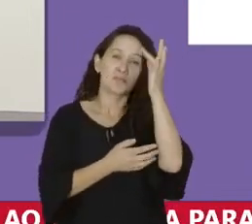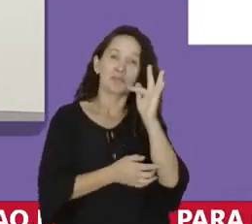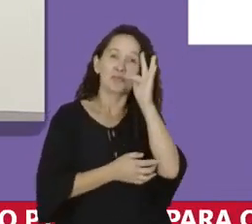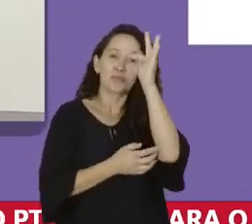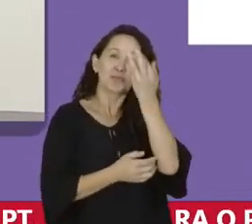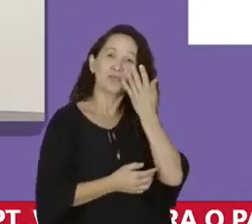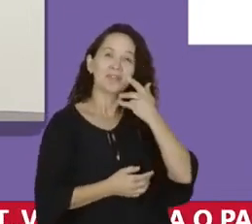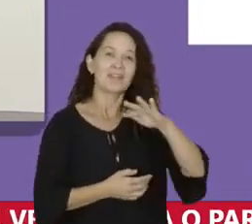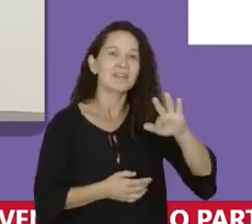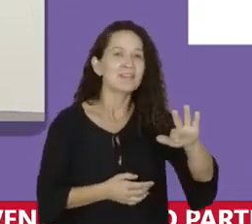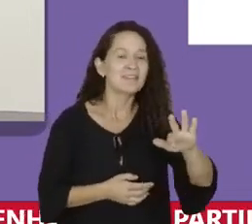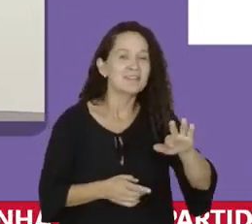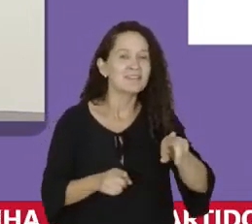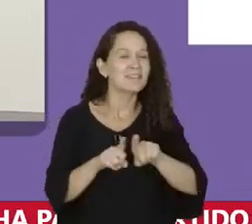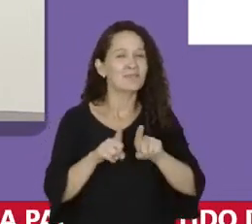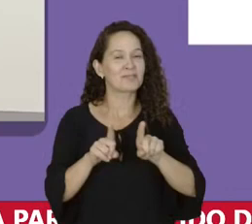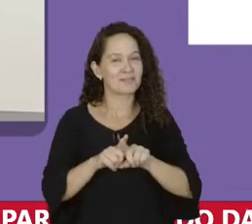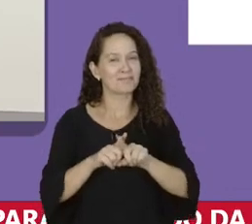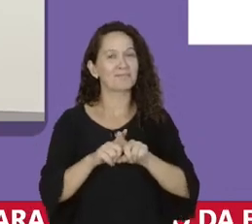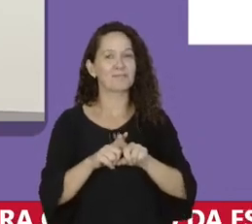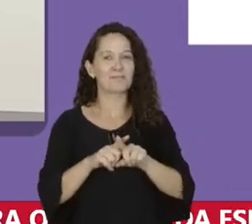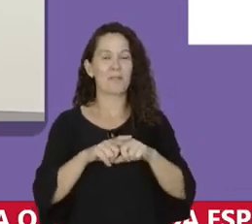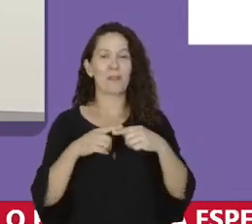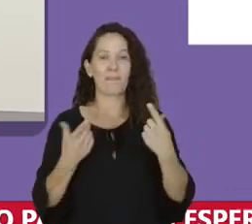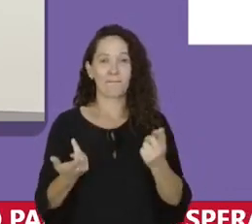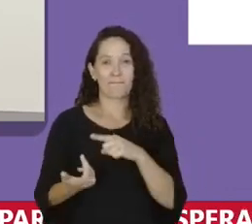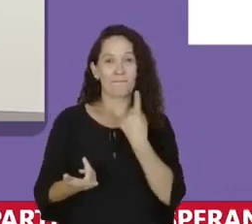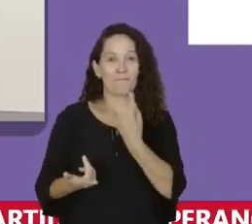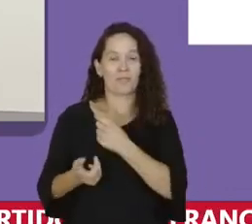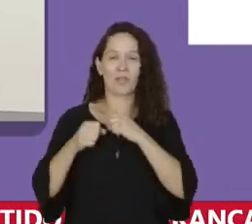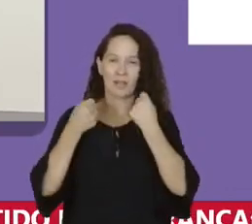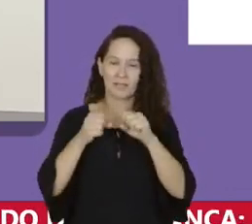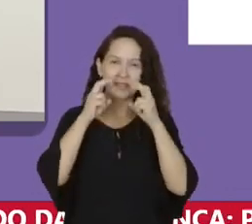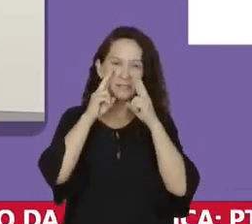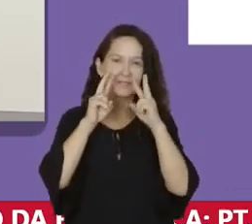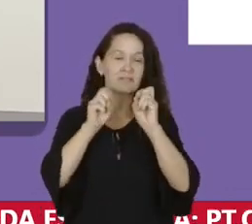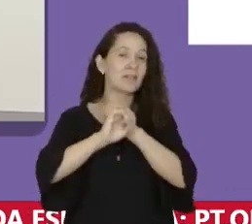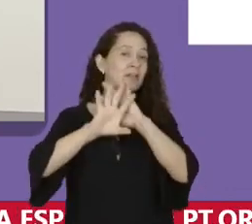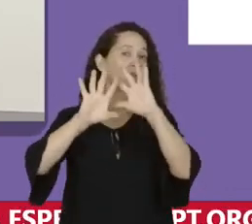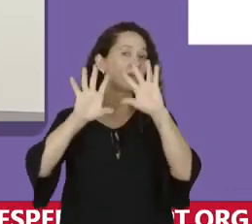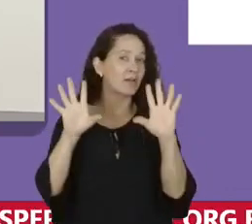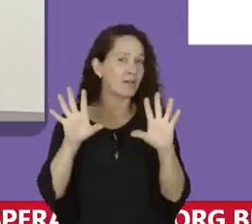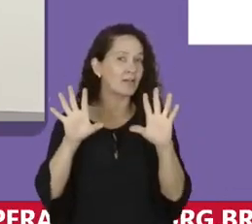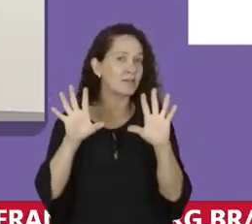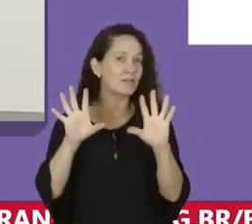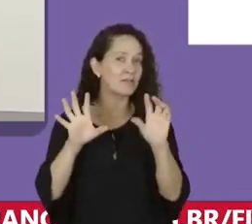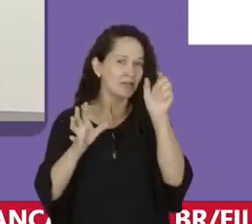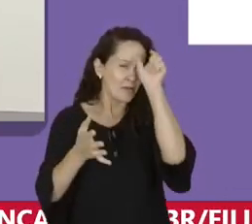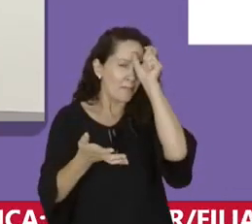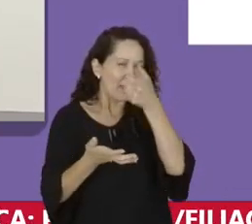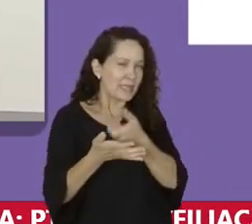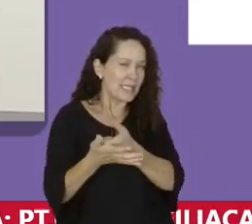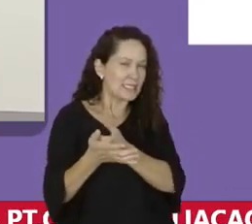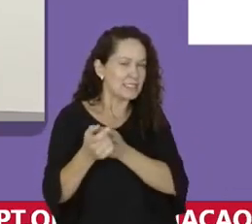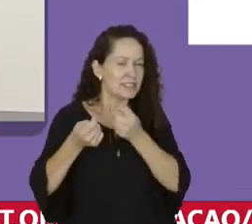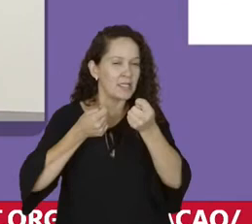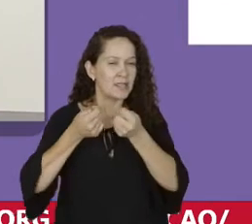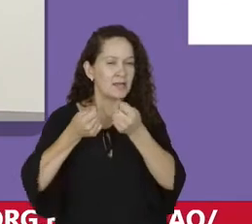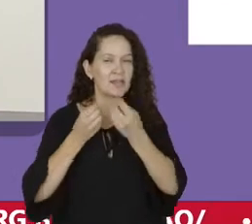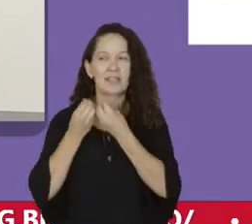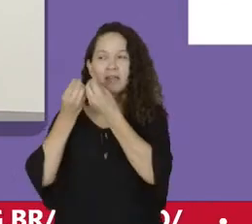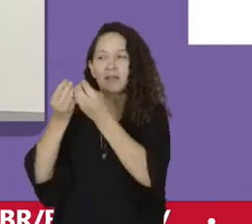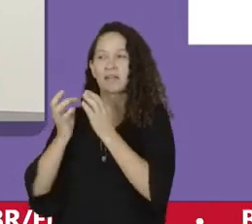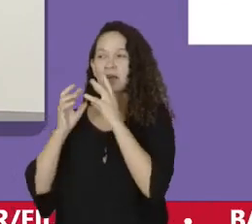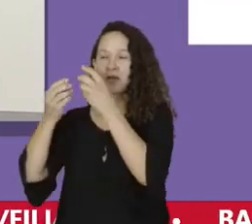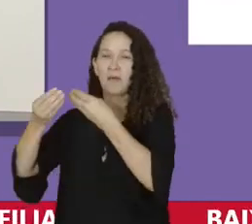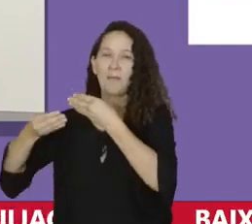das crianças. E isto é absolutamente necessário numa tese econômica que precisa entregar tudo